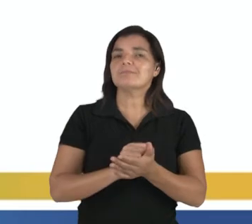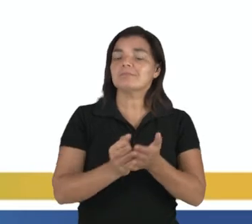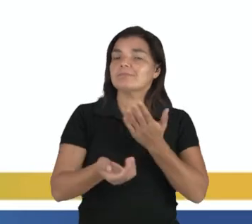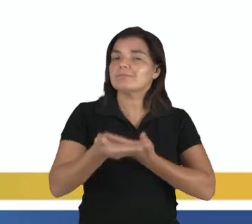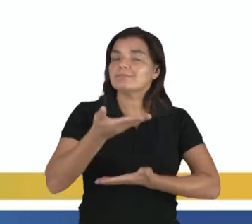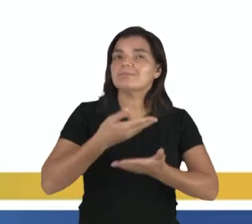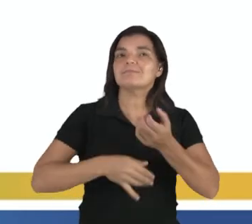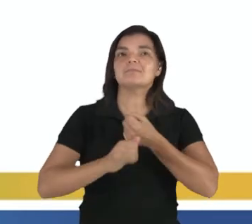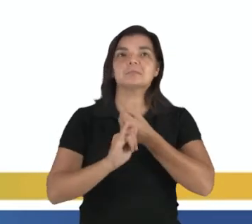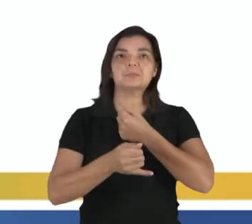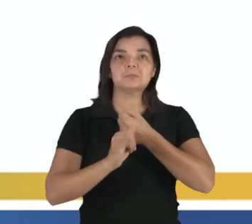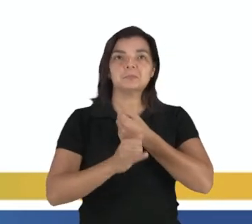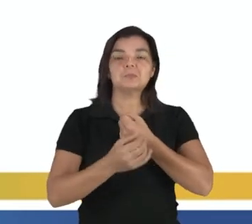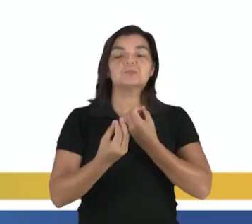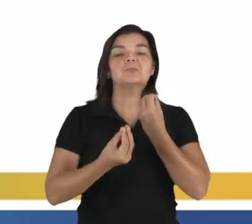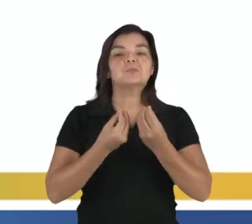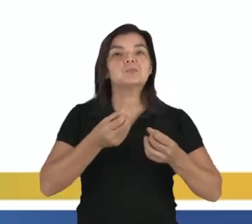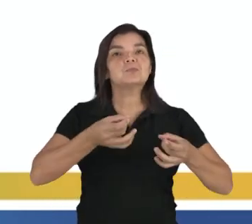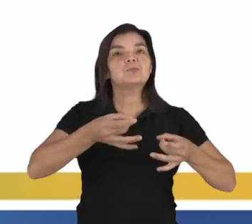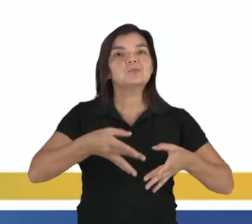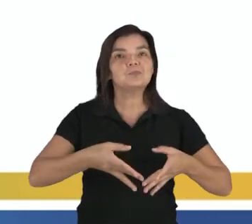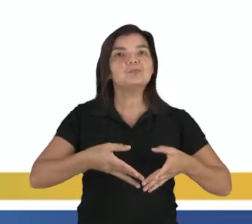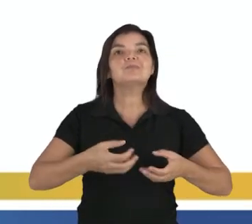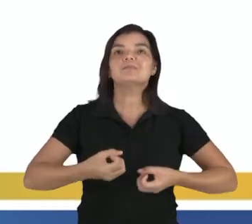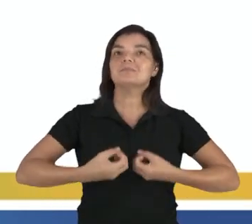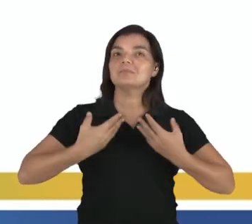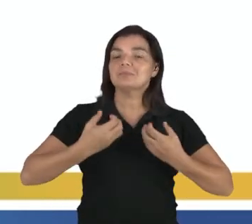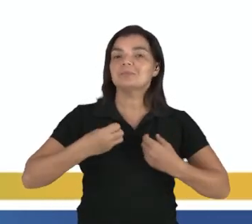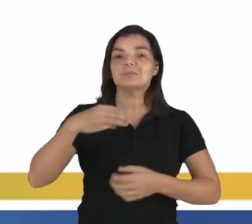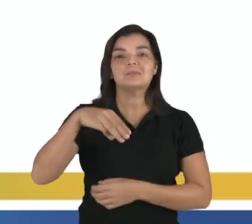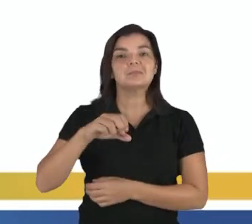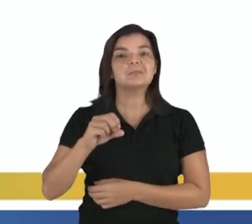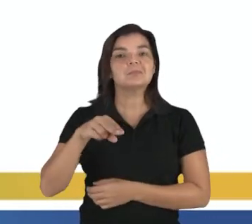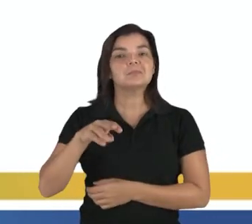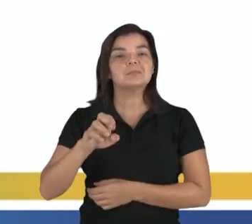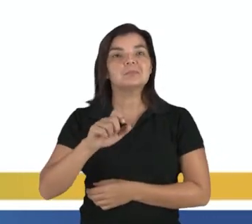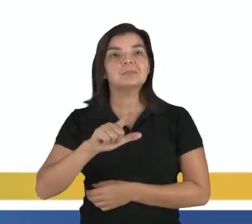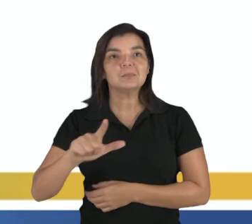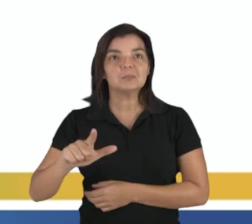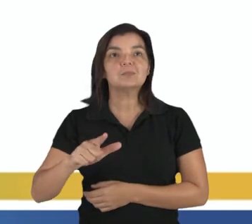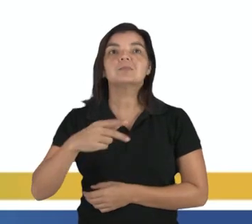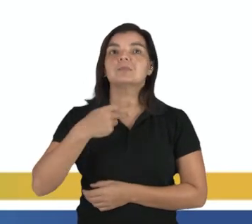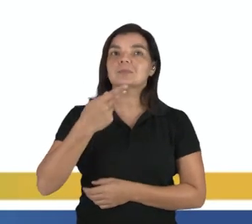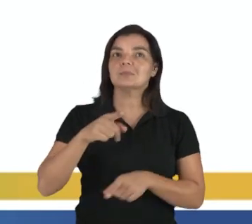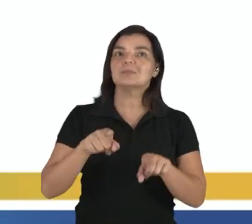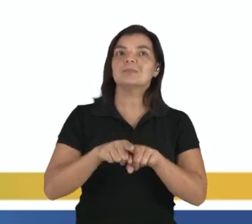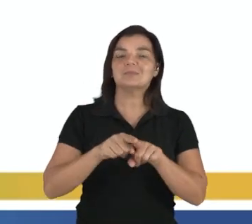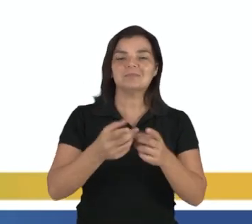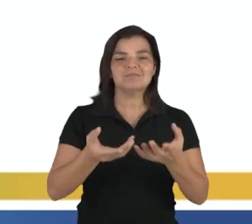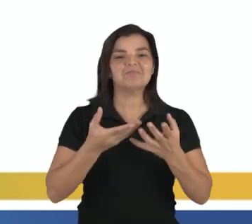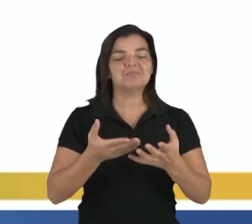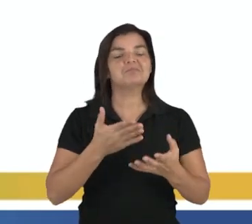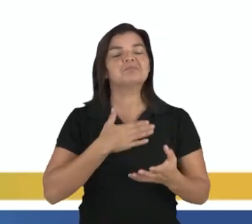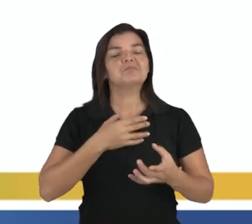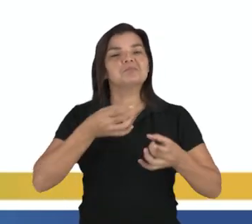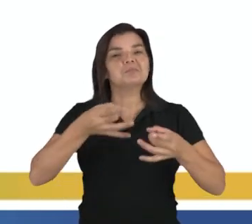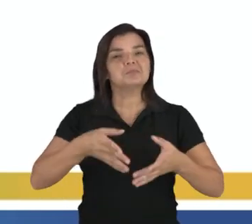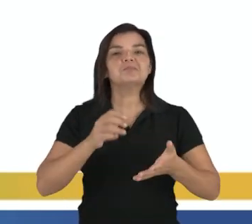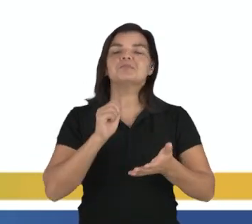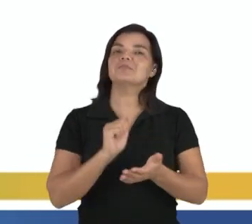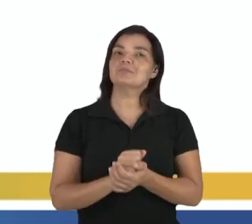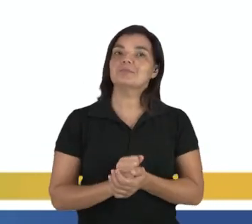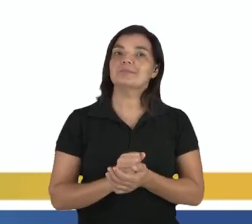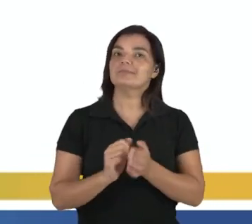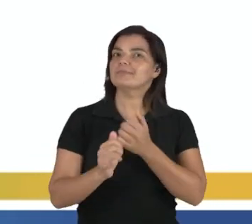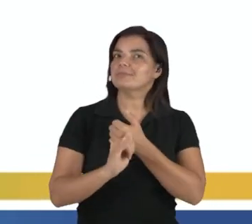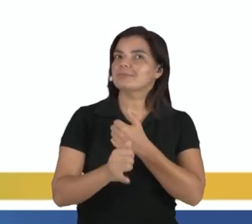O autor relaciona sua crônica com o último poema de Manuel Bandeira, quando ele fala: assim eu quereria meu último